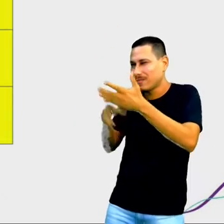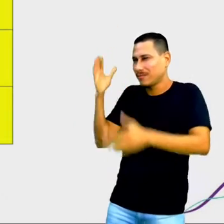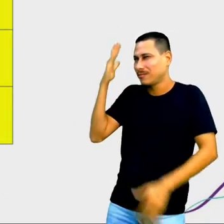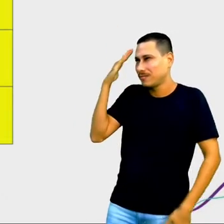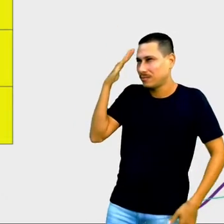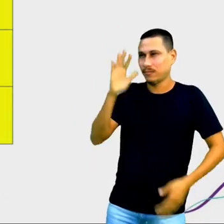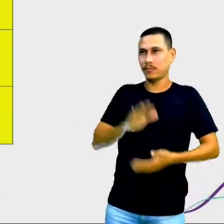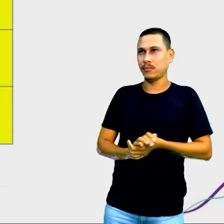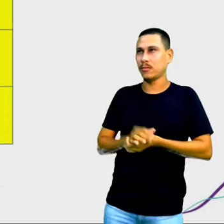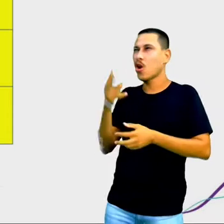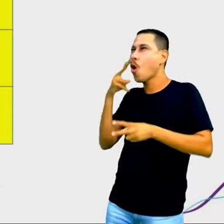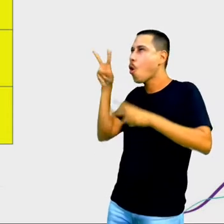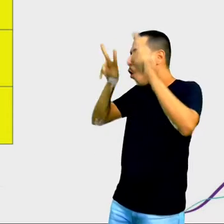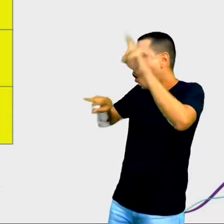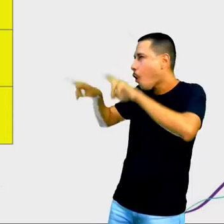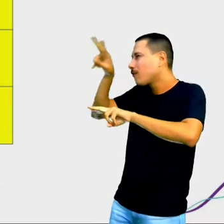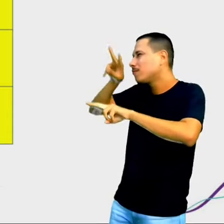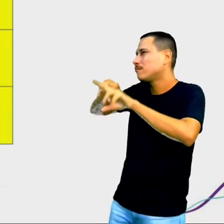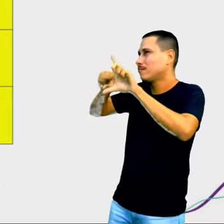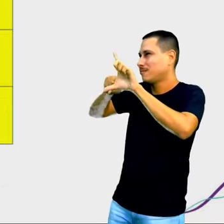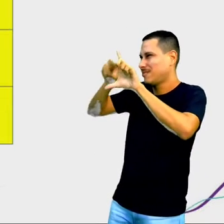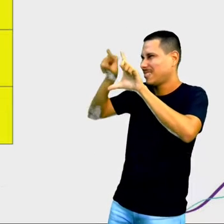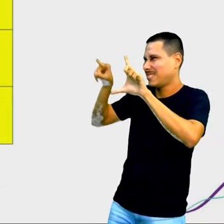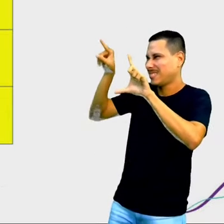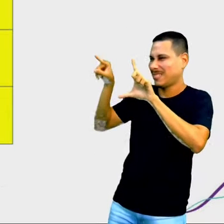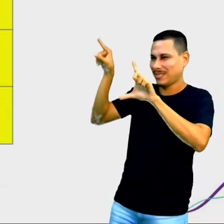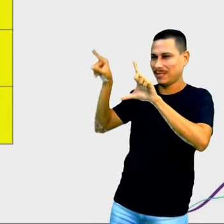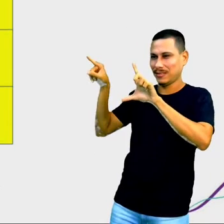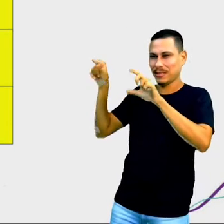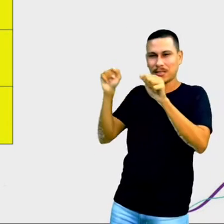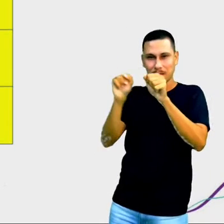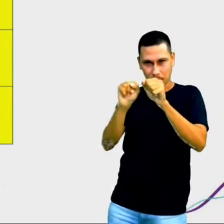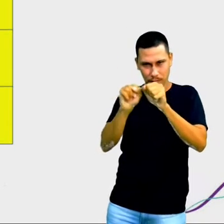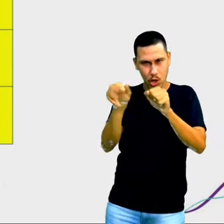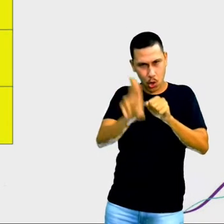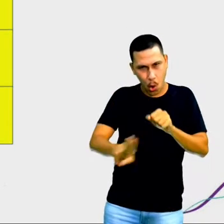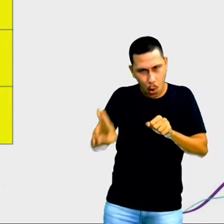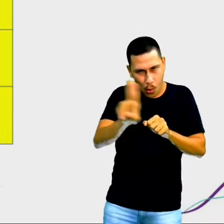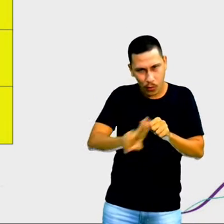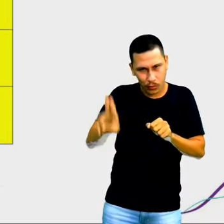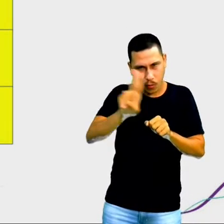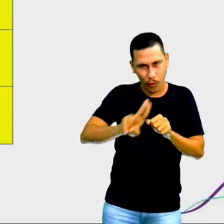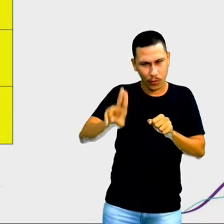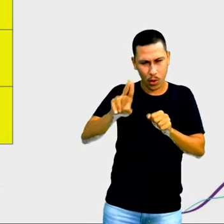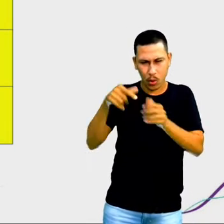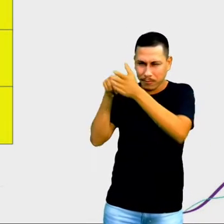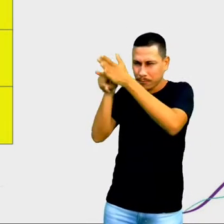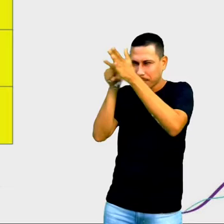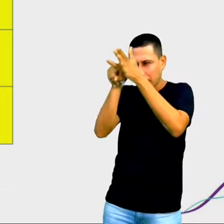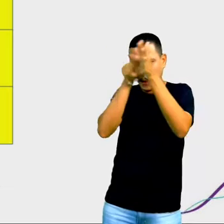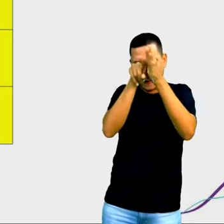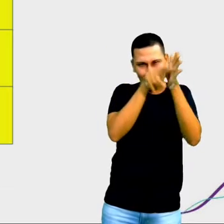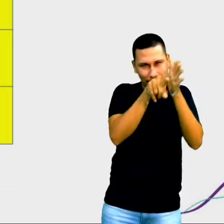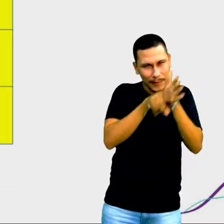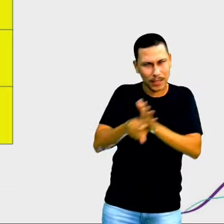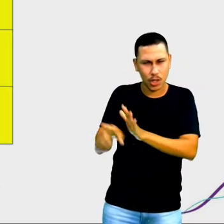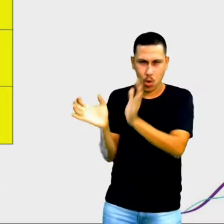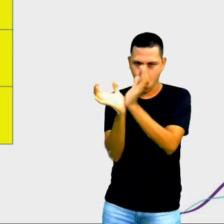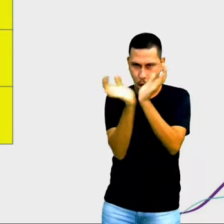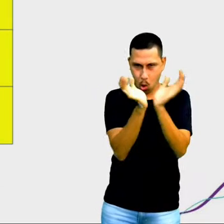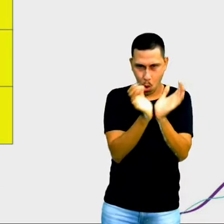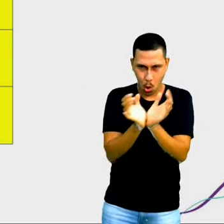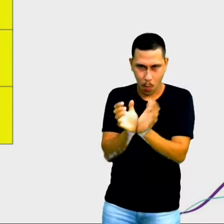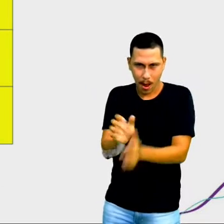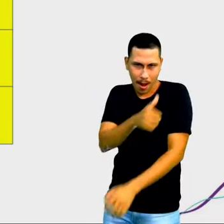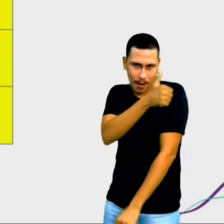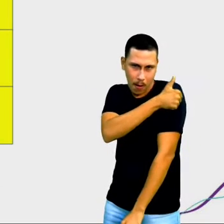Observe bem aqui este gráfico que foi feito através de uma pesquisa, uma turminha do